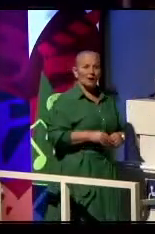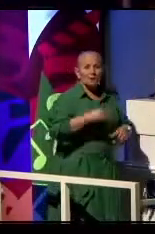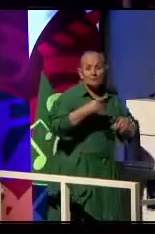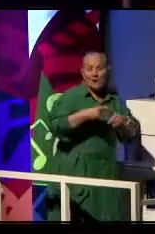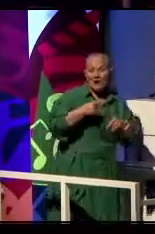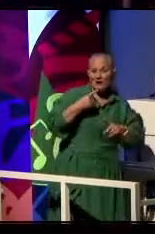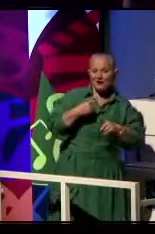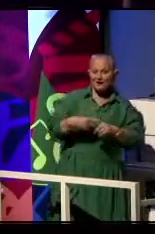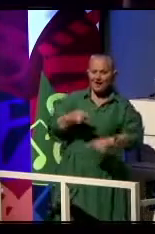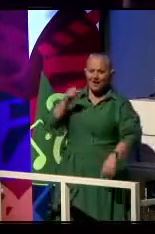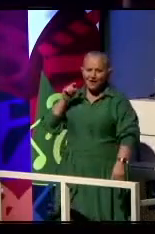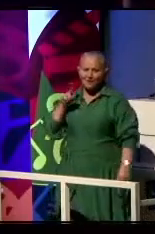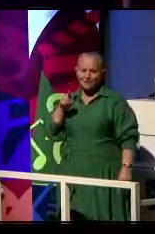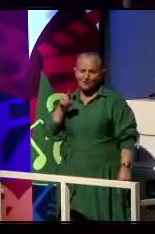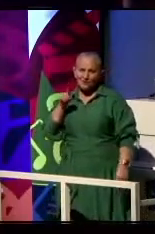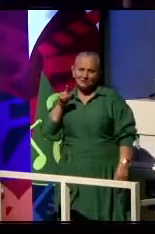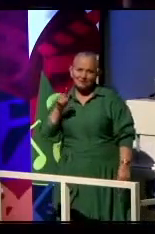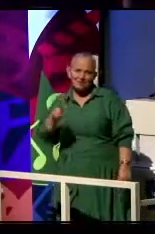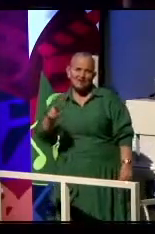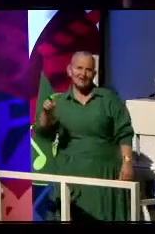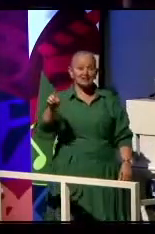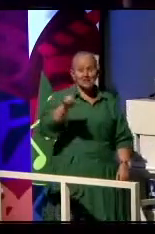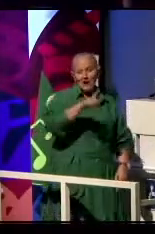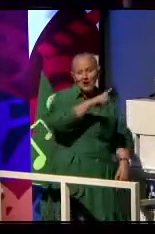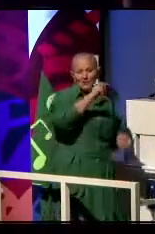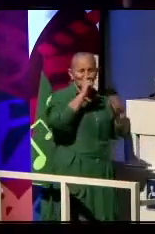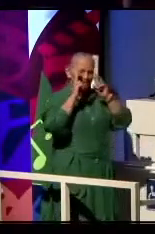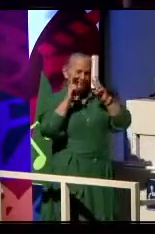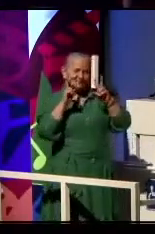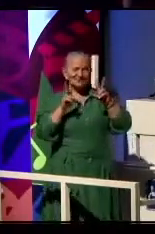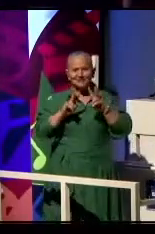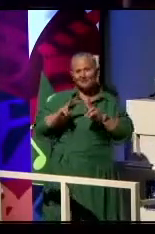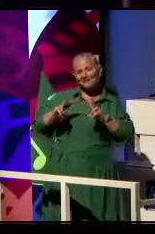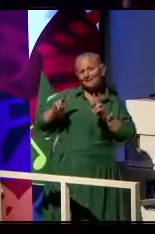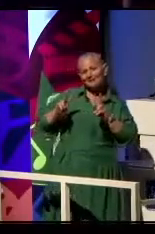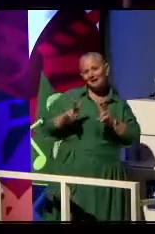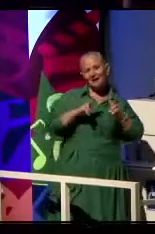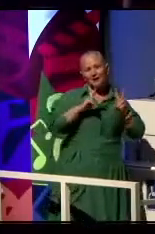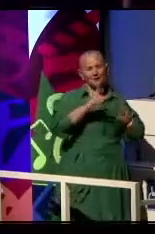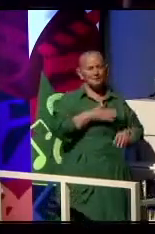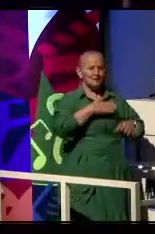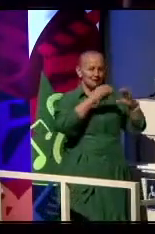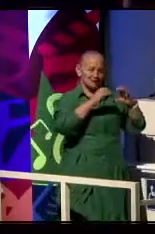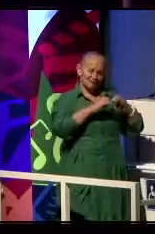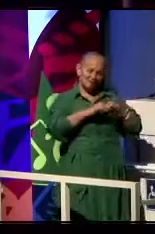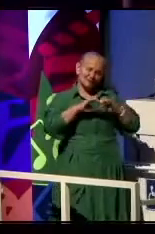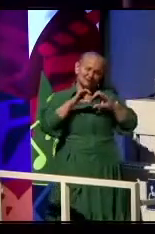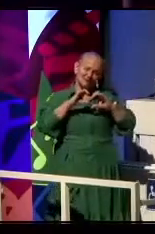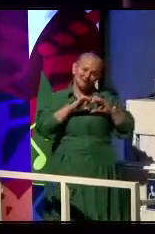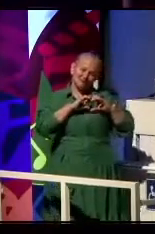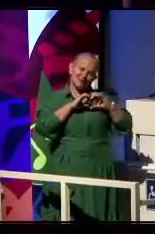Porque você não verá meu lado